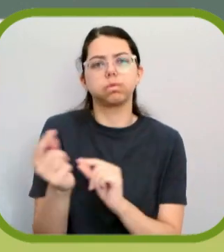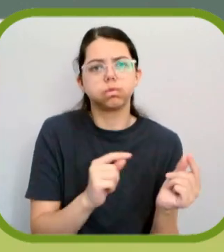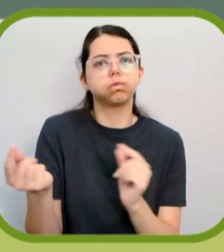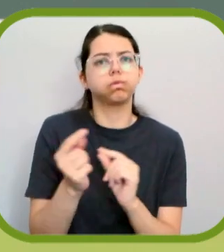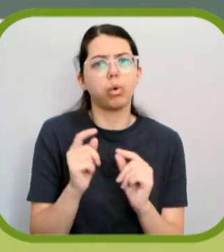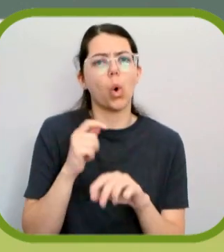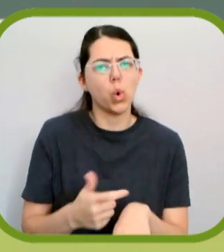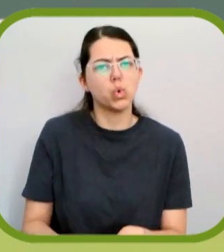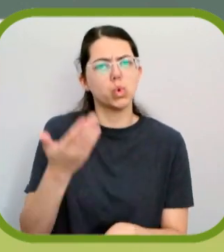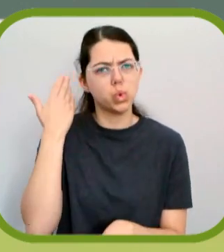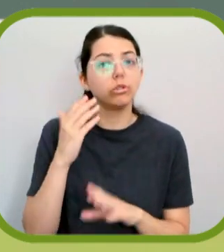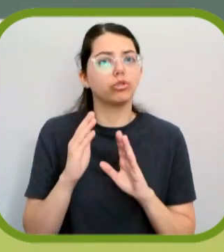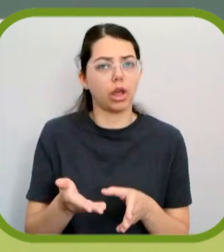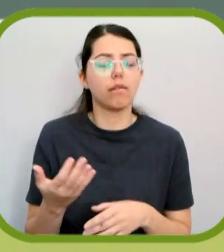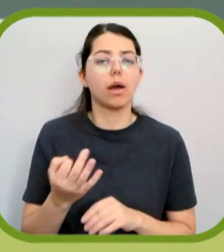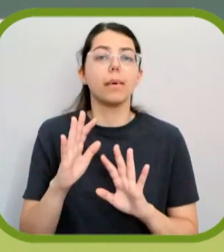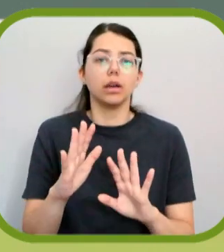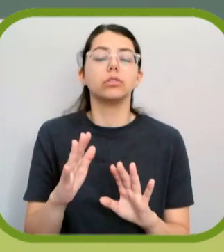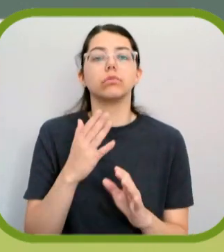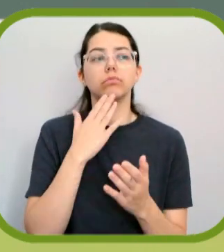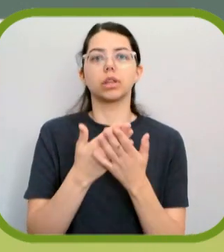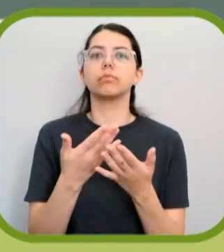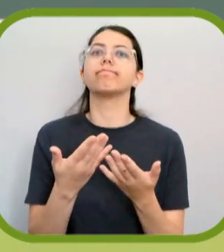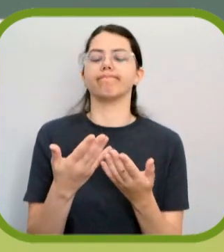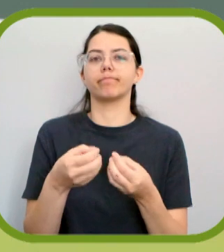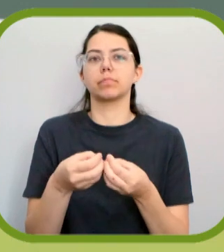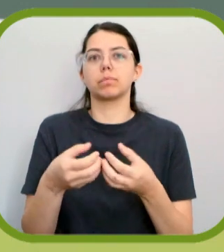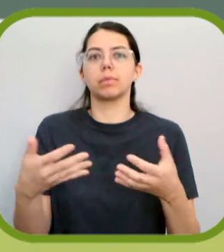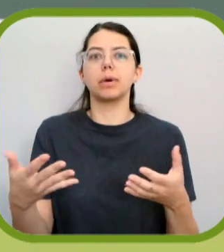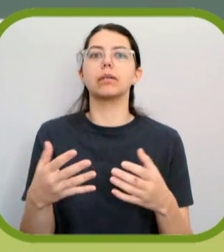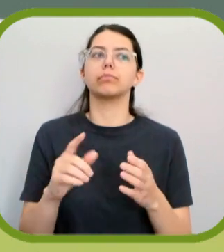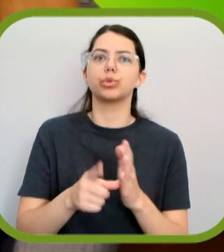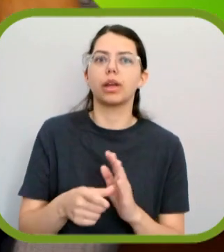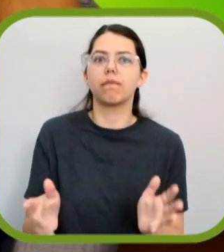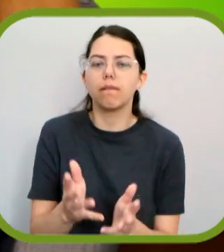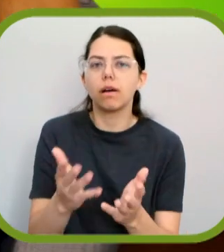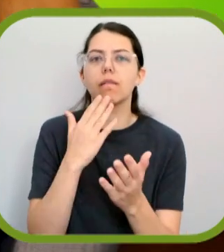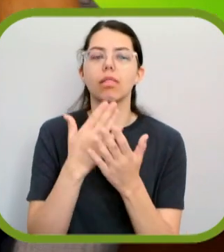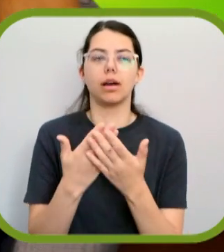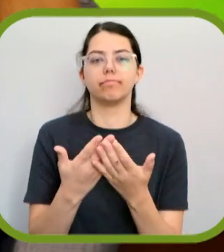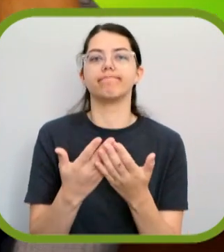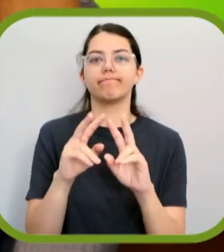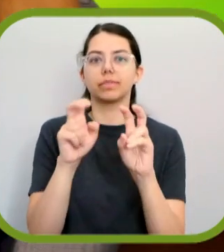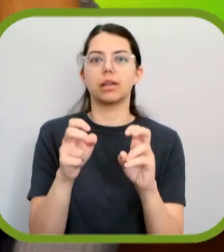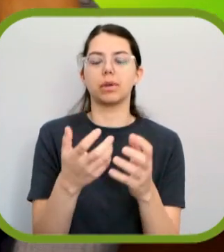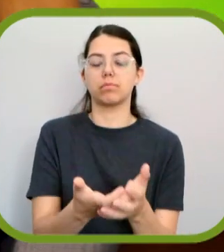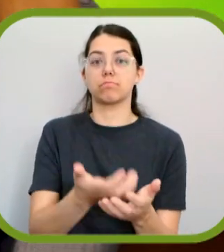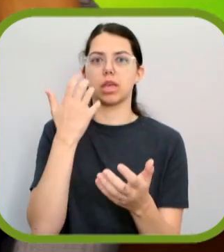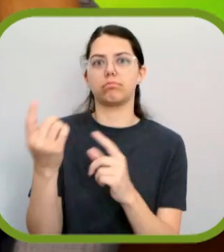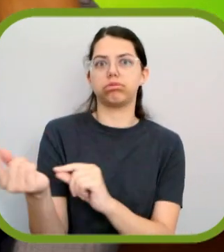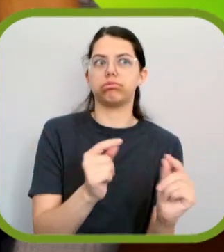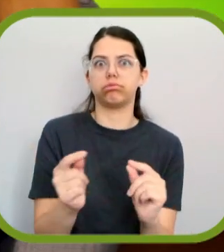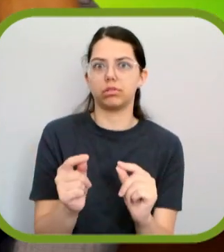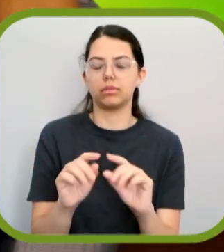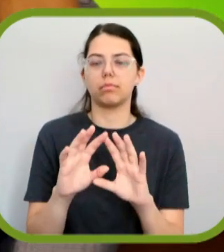de já serem temáticas que já são discutidas há mesmo muito tempo. Mas é bom que ao menos haja algum tipo de iniciativa que traga tudo isto